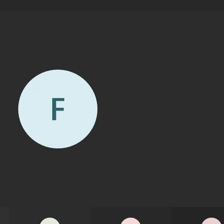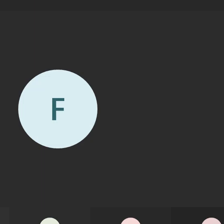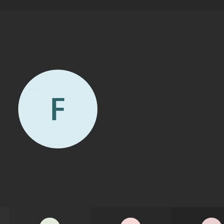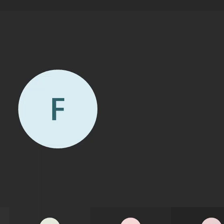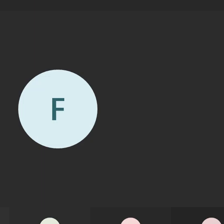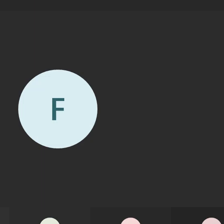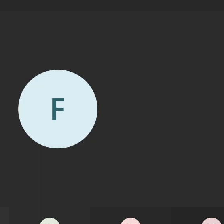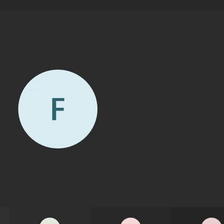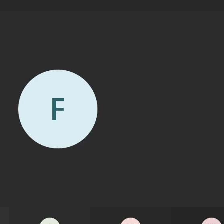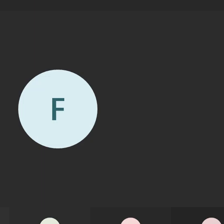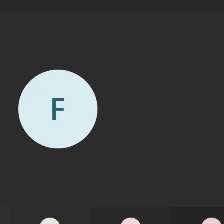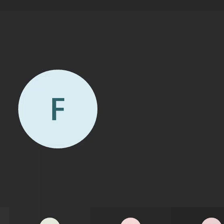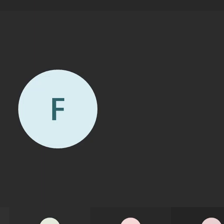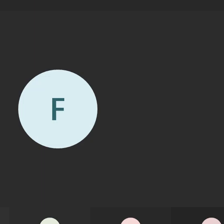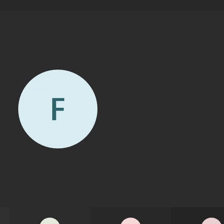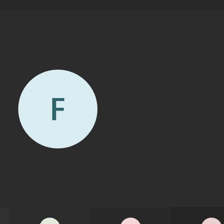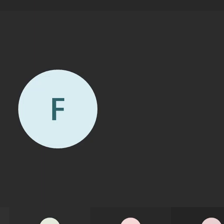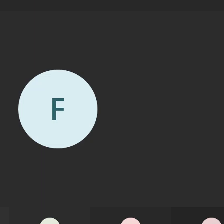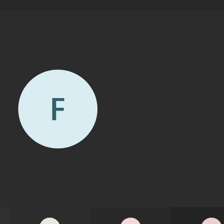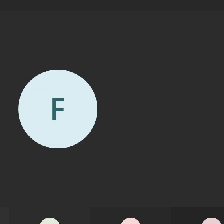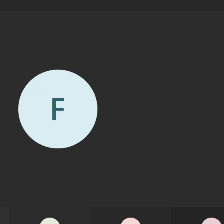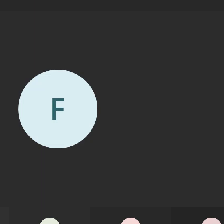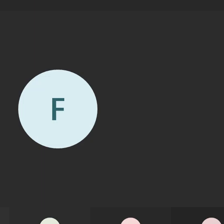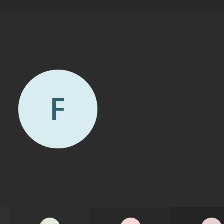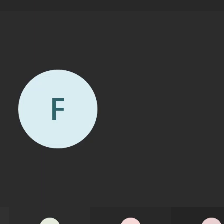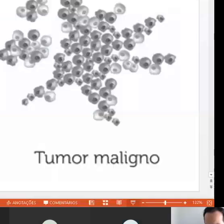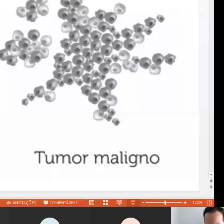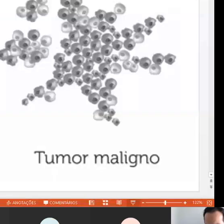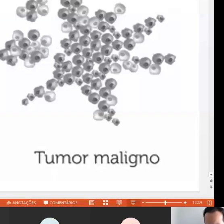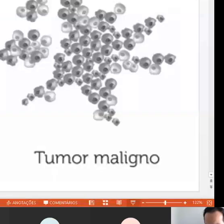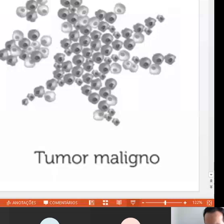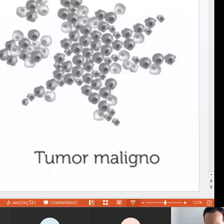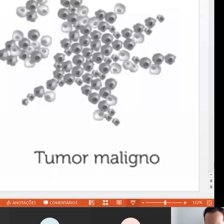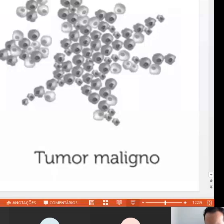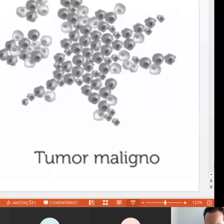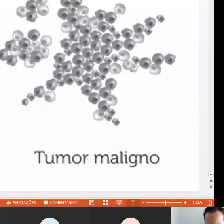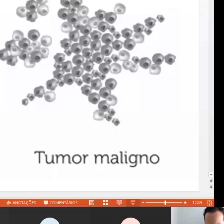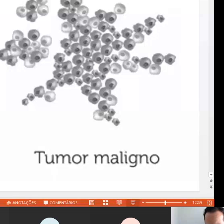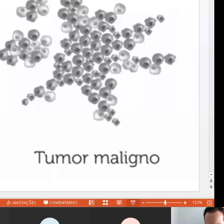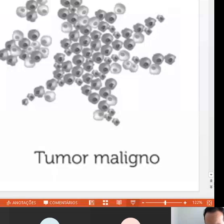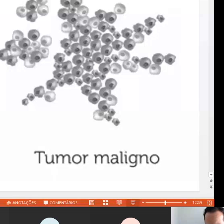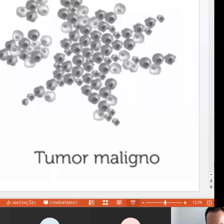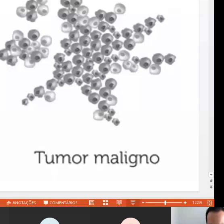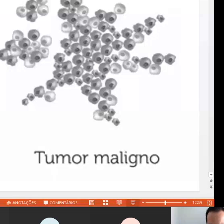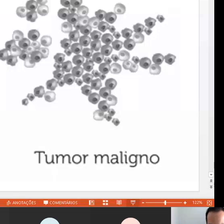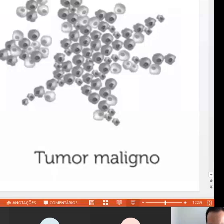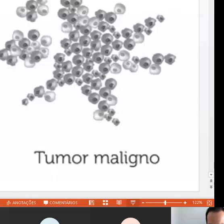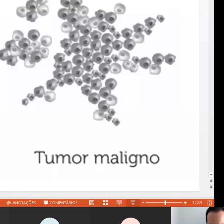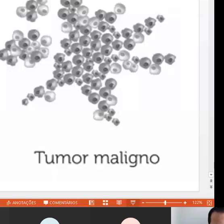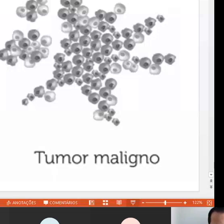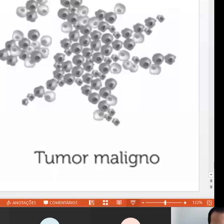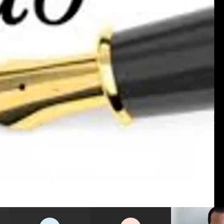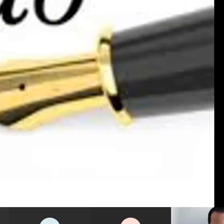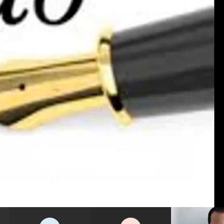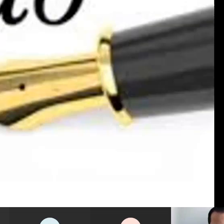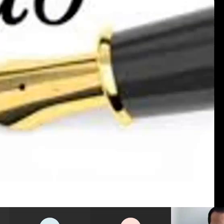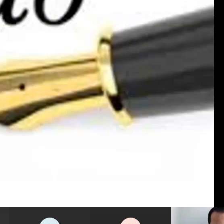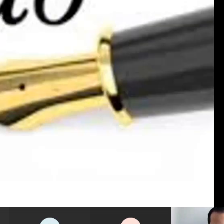aqui tem um vídeo, certinho? Deixa eu só já minimizar isso